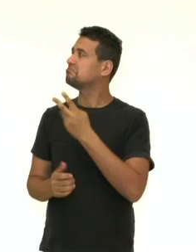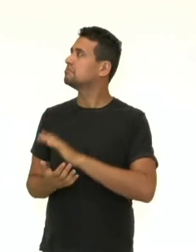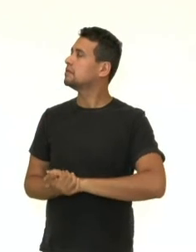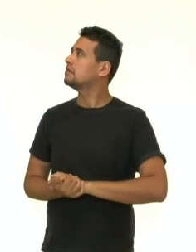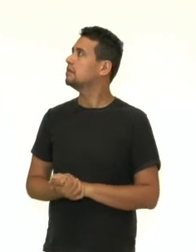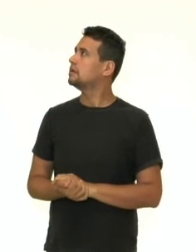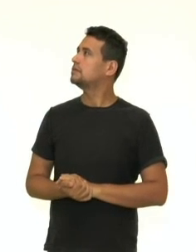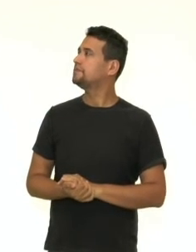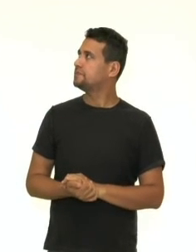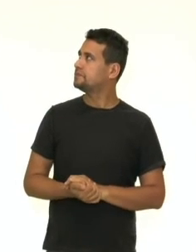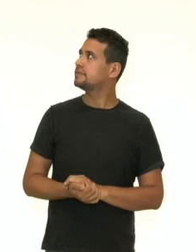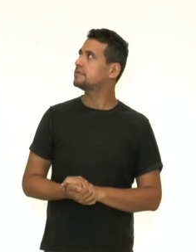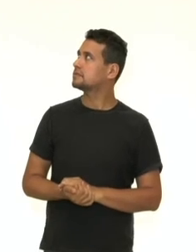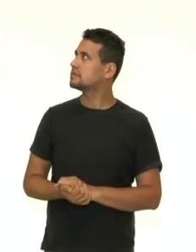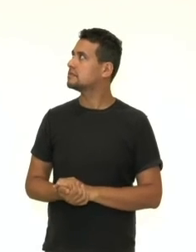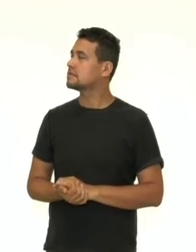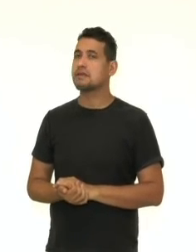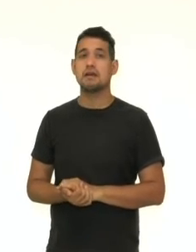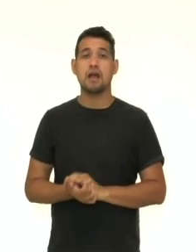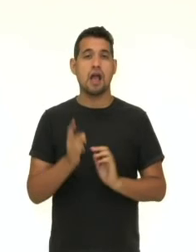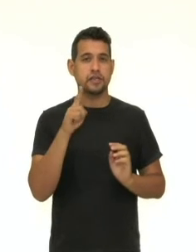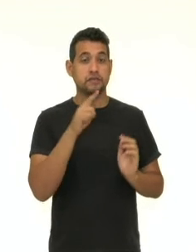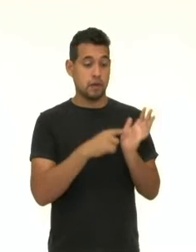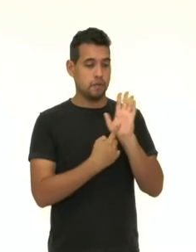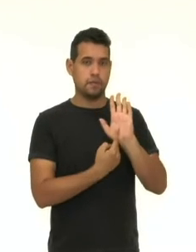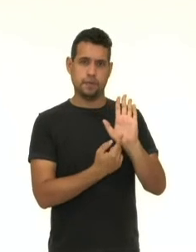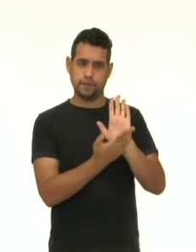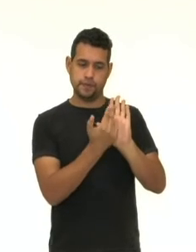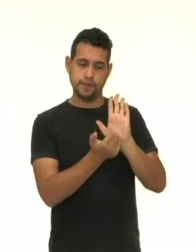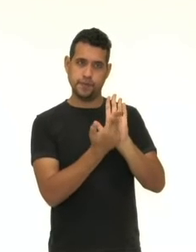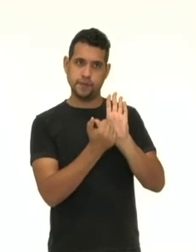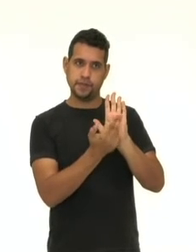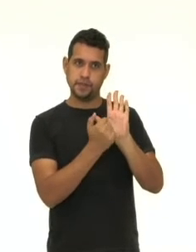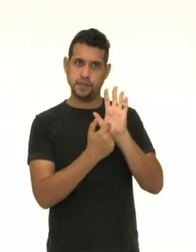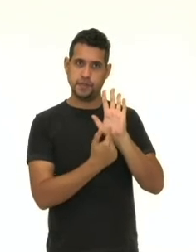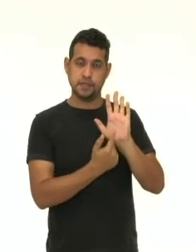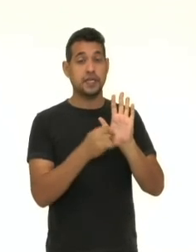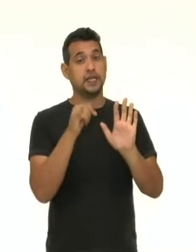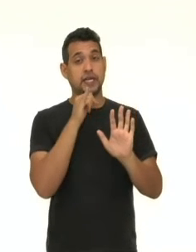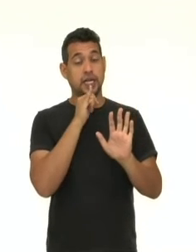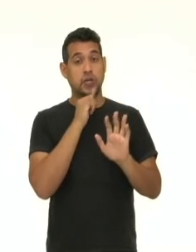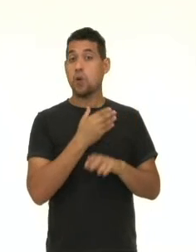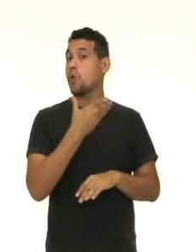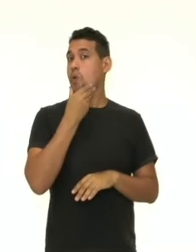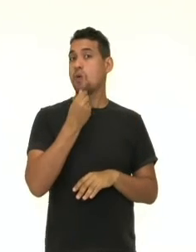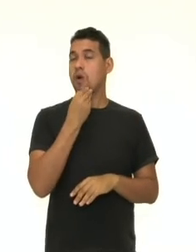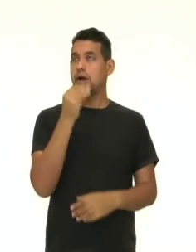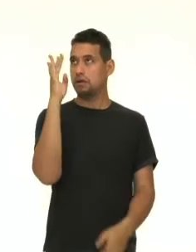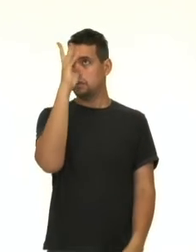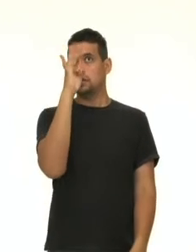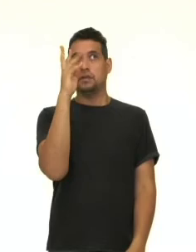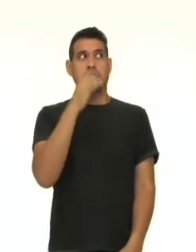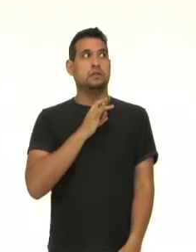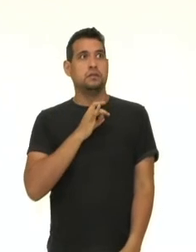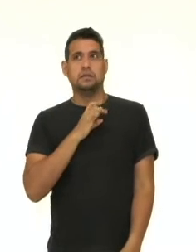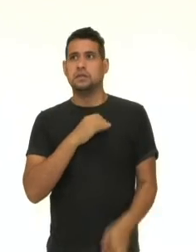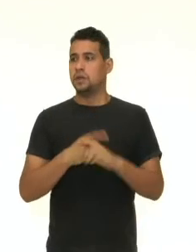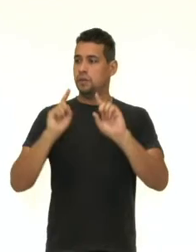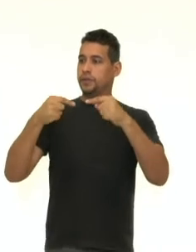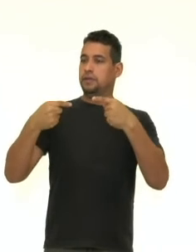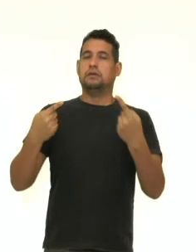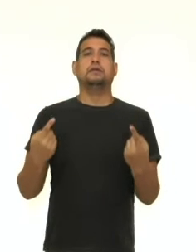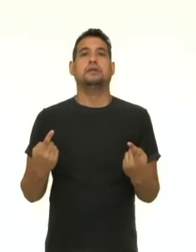né? Vamos ilustrar isso. Ele ficou atordoado,